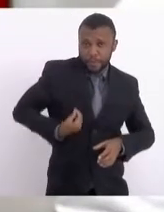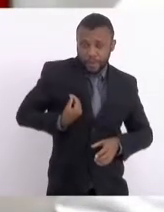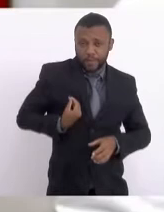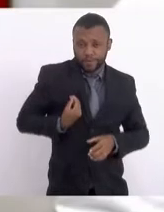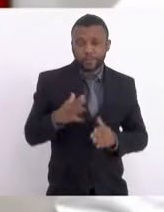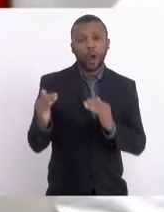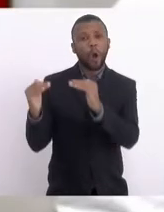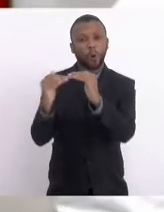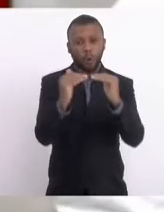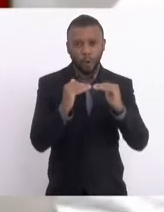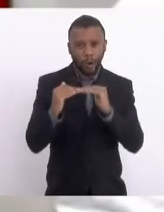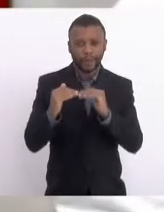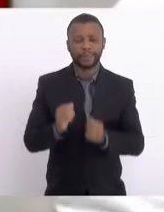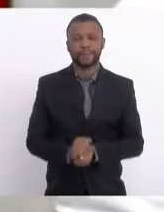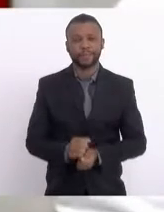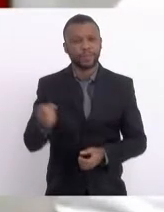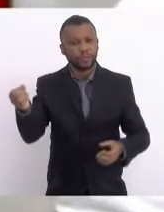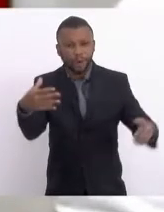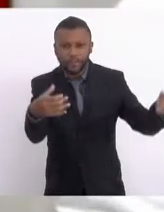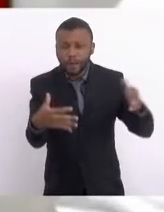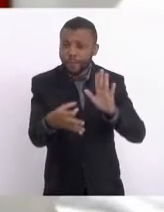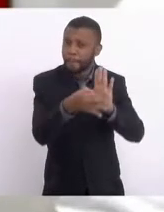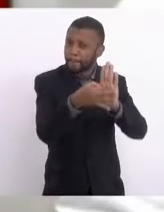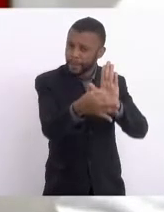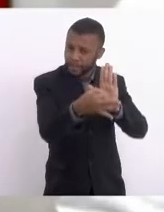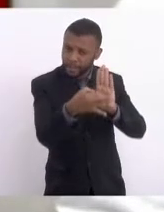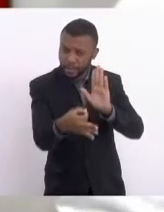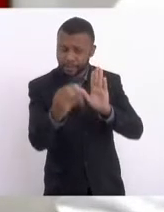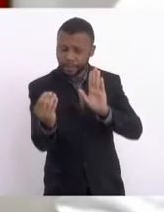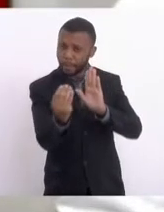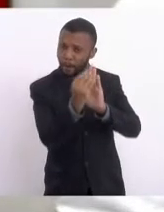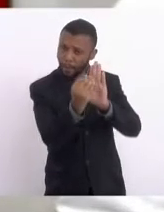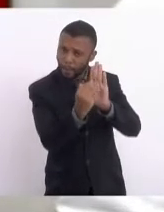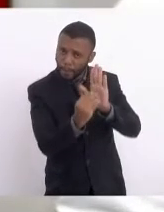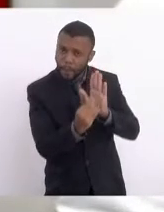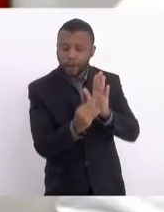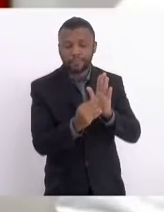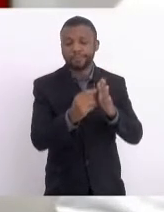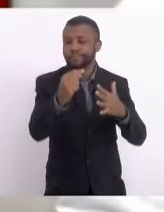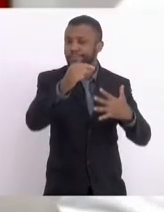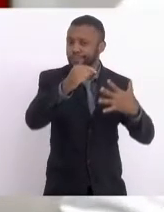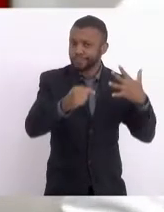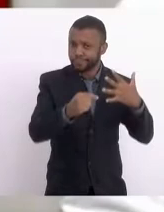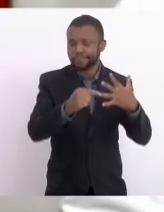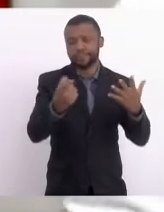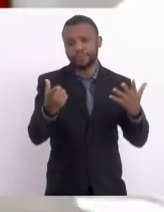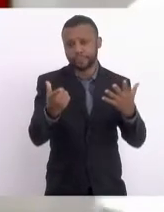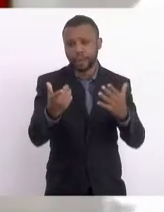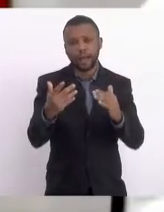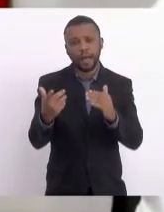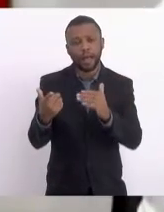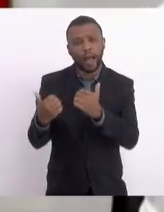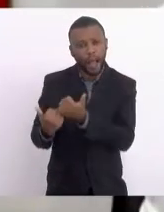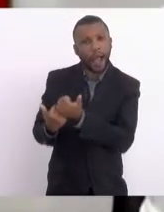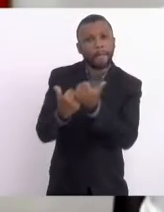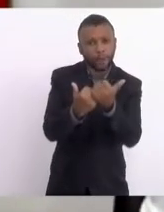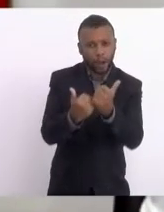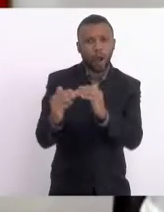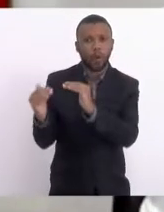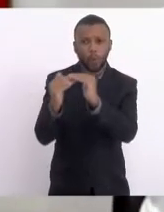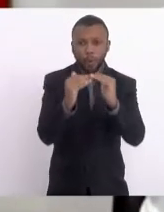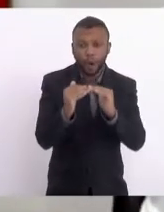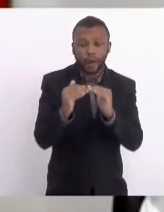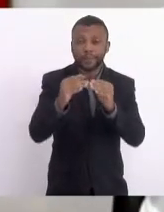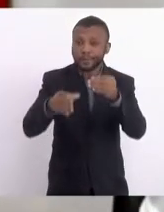Novos pareceres às emendas de plenário das comissões de Constituição e Justiça favorável, com subemenda às emendas de número 1,